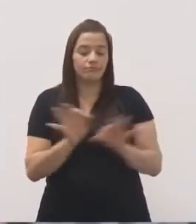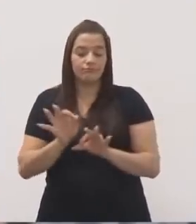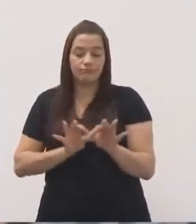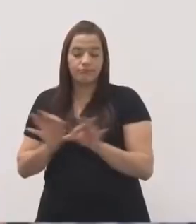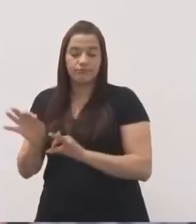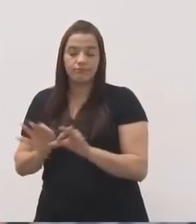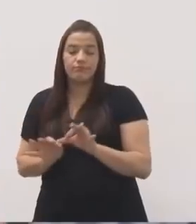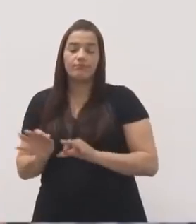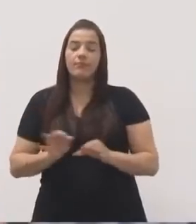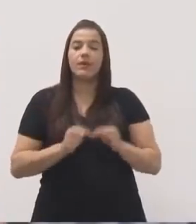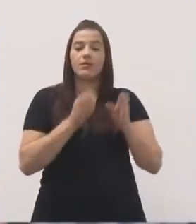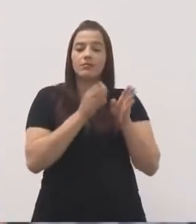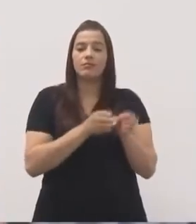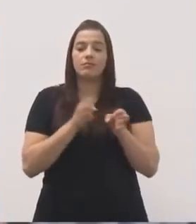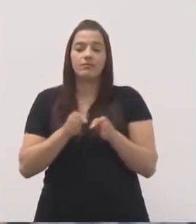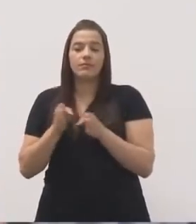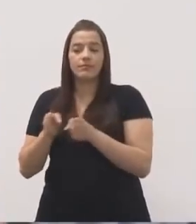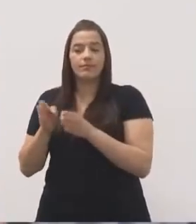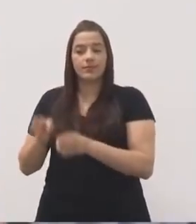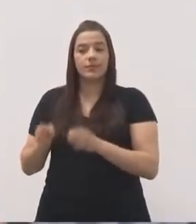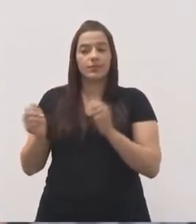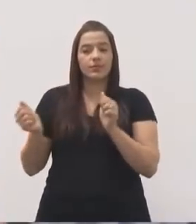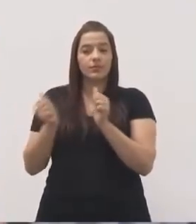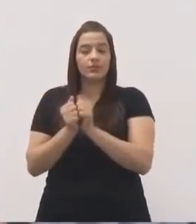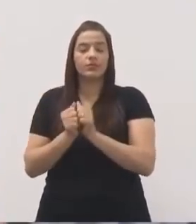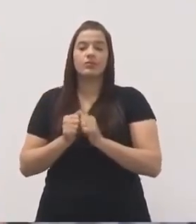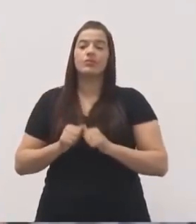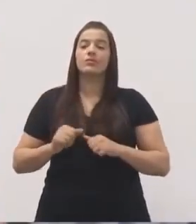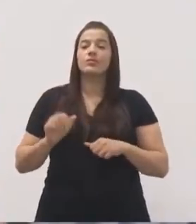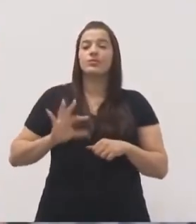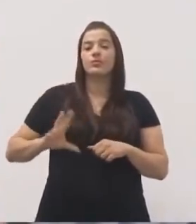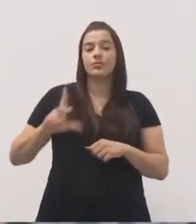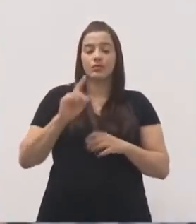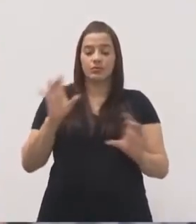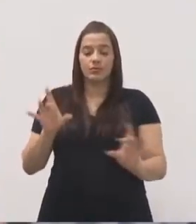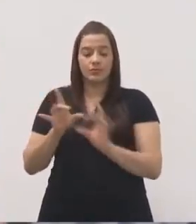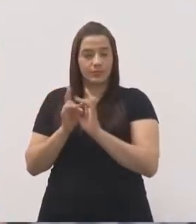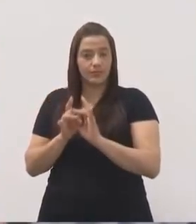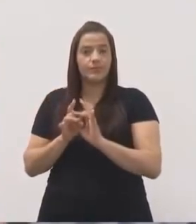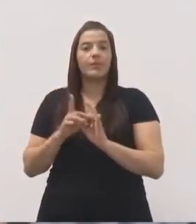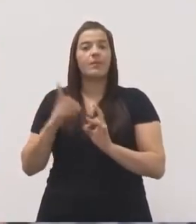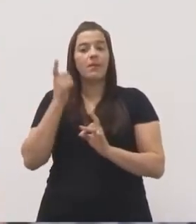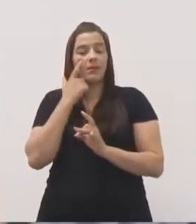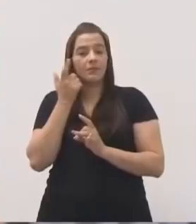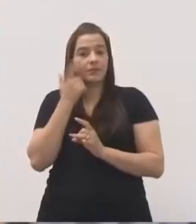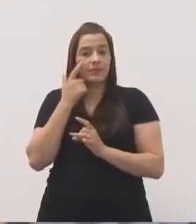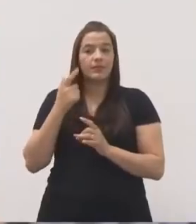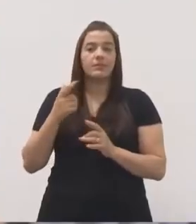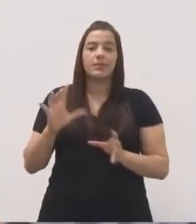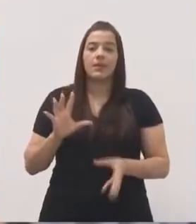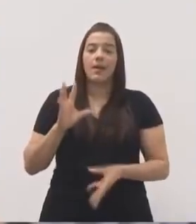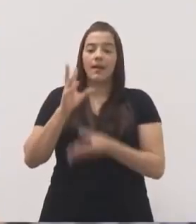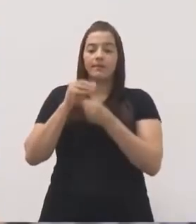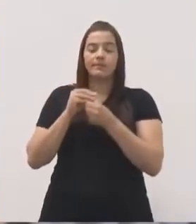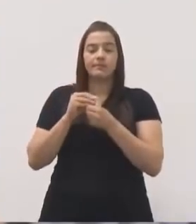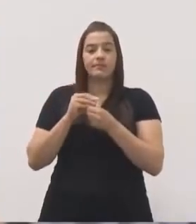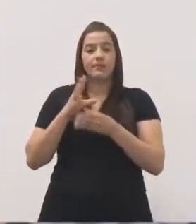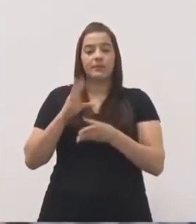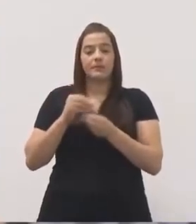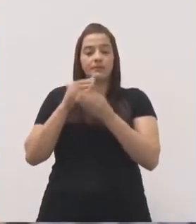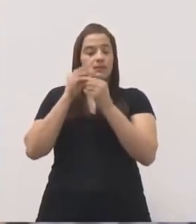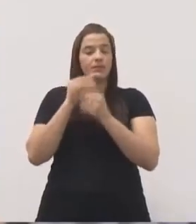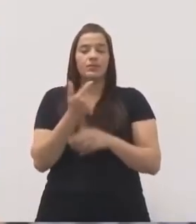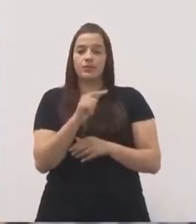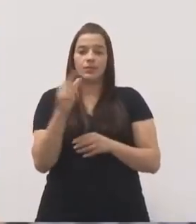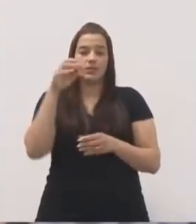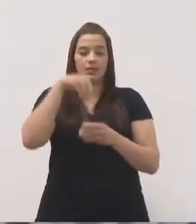pela Secretaria junto à Fundação Parceira, né, as fundações parceiras, para que não haja essa sobreposição dentro da